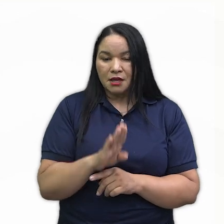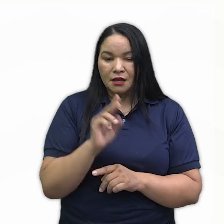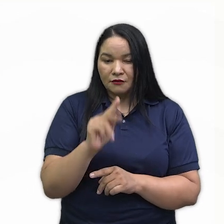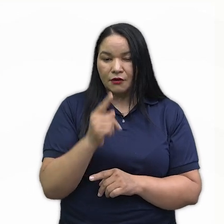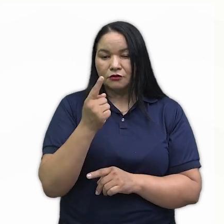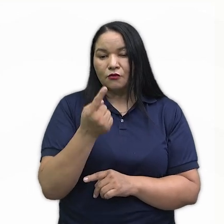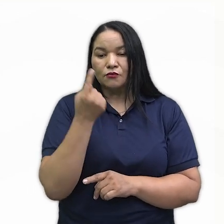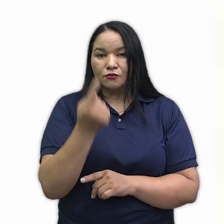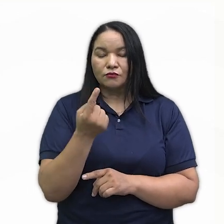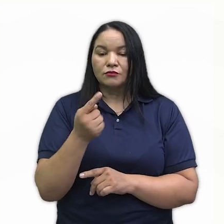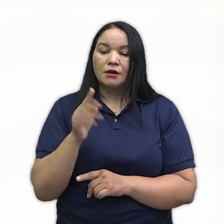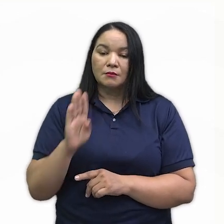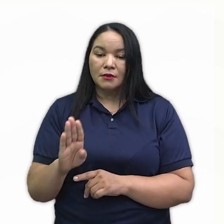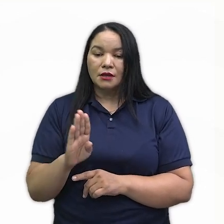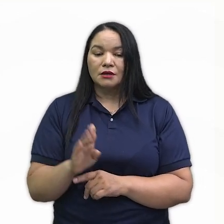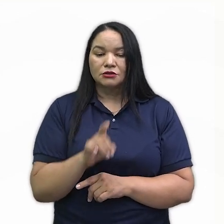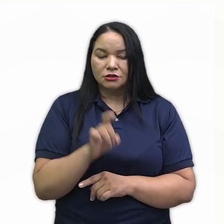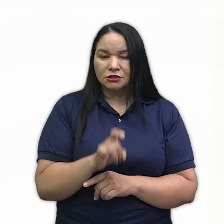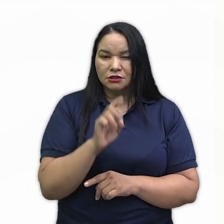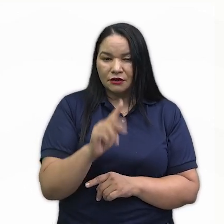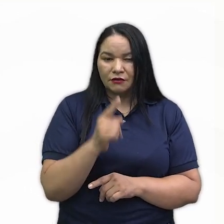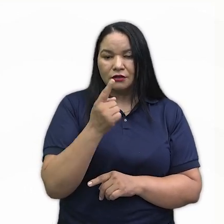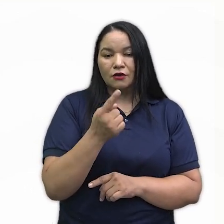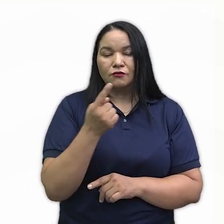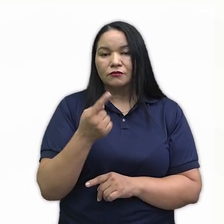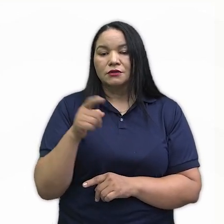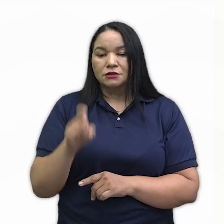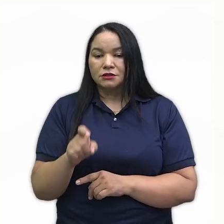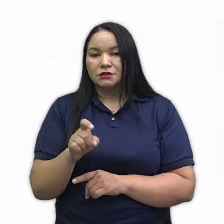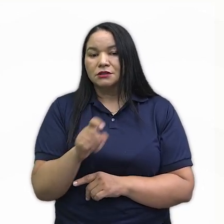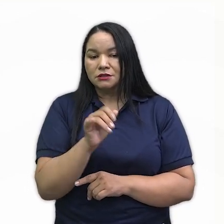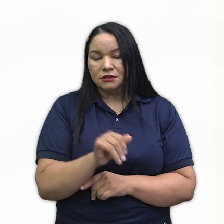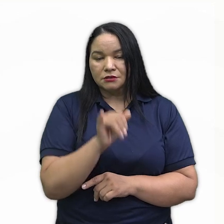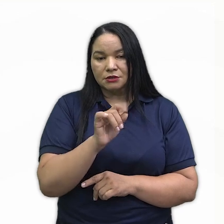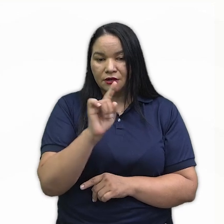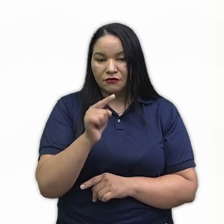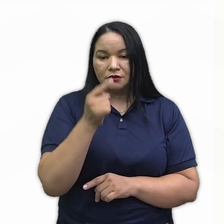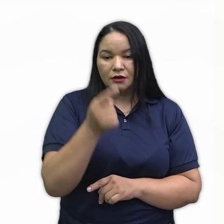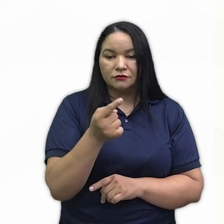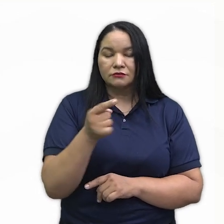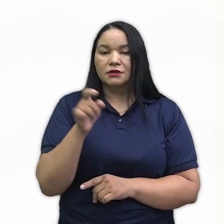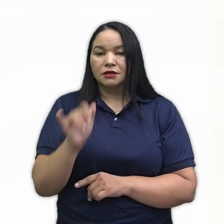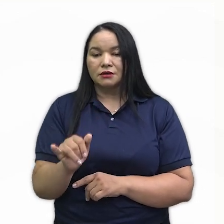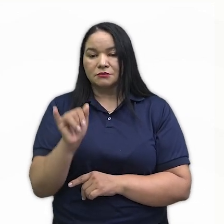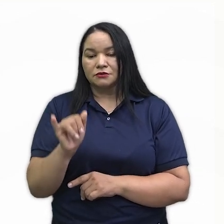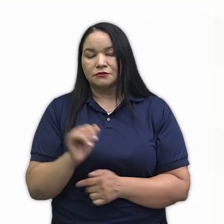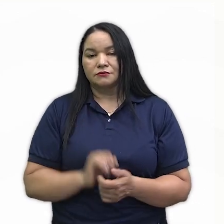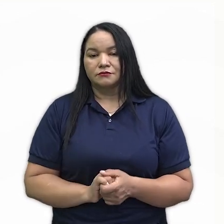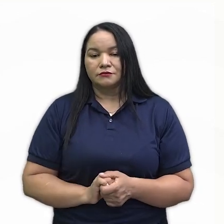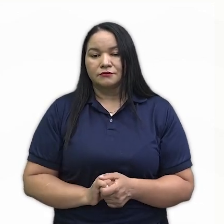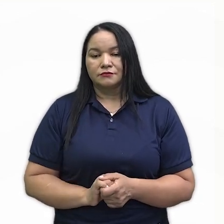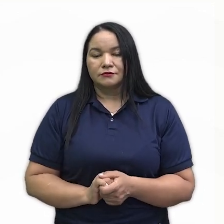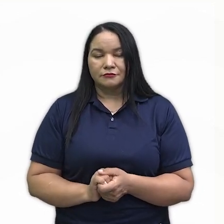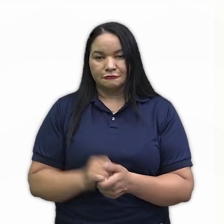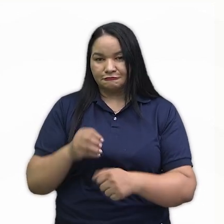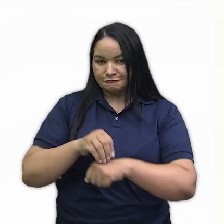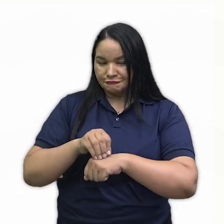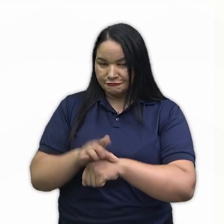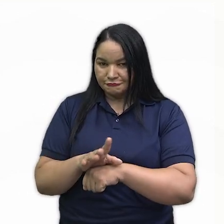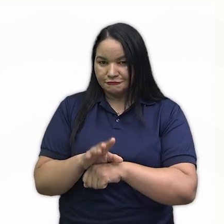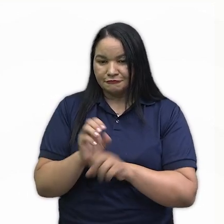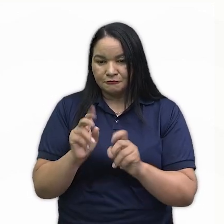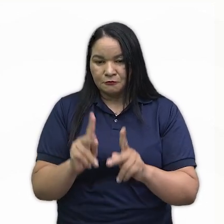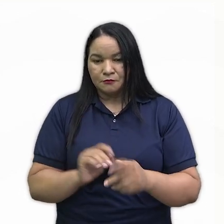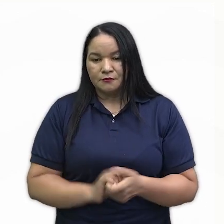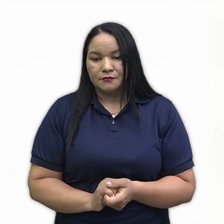b, x elevado a 1 é x, y elevado a 1 é y. Um exemplo aqui para vocês, já fica a dica. Percebeu que a